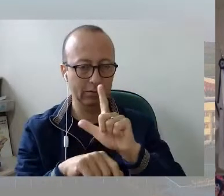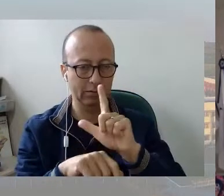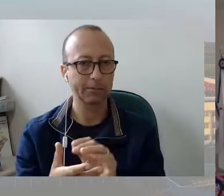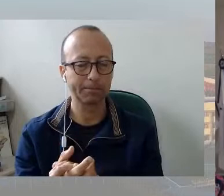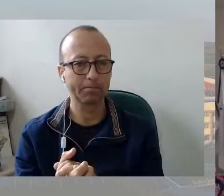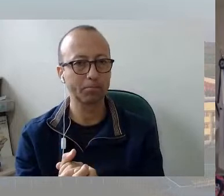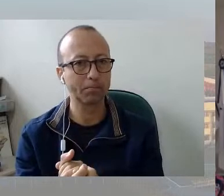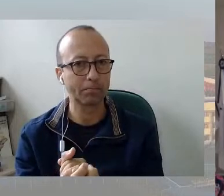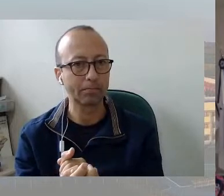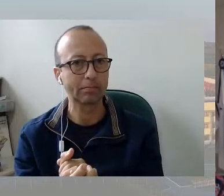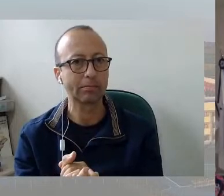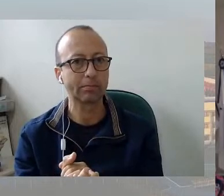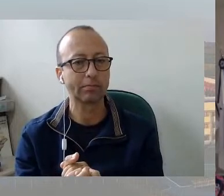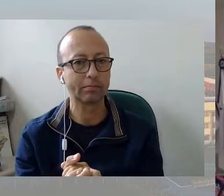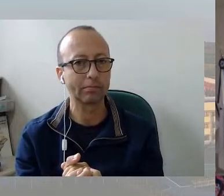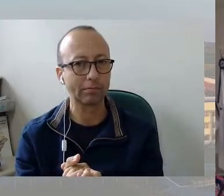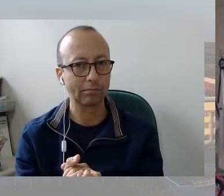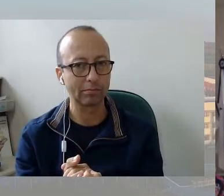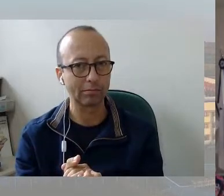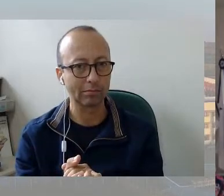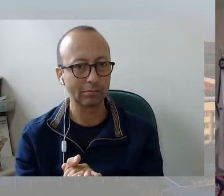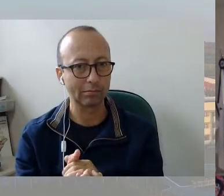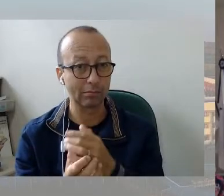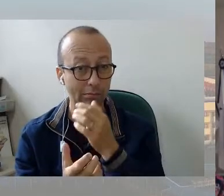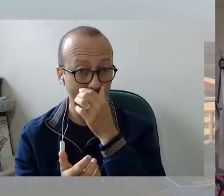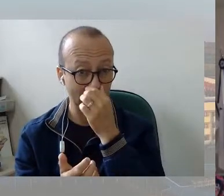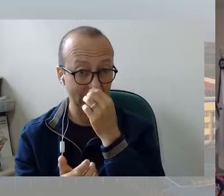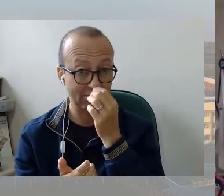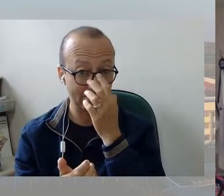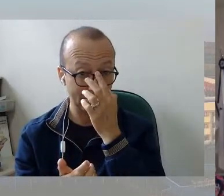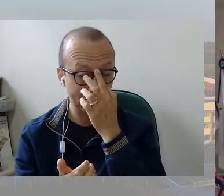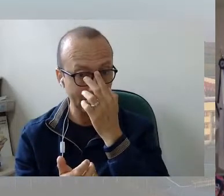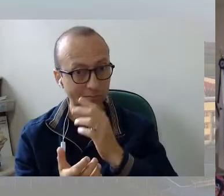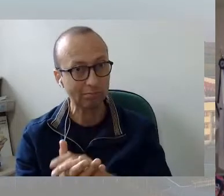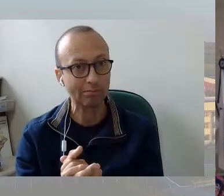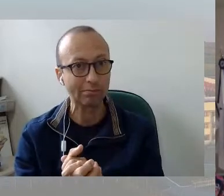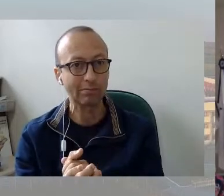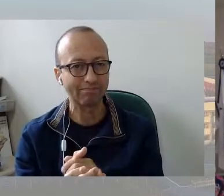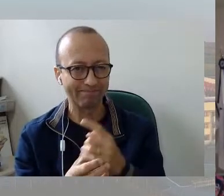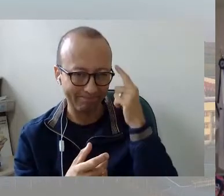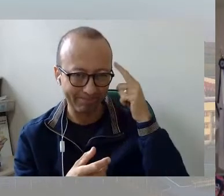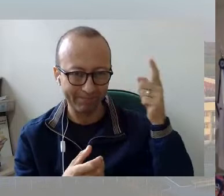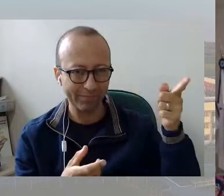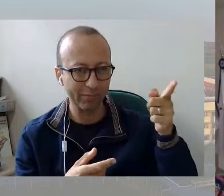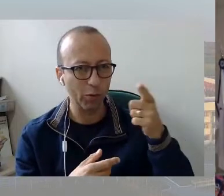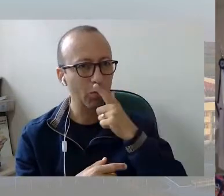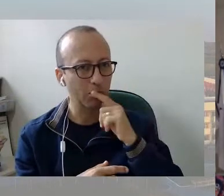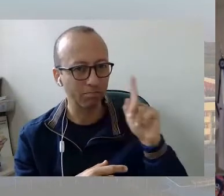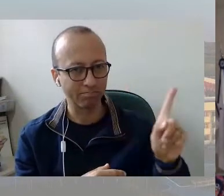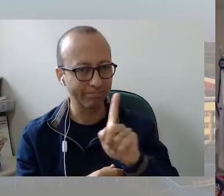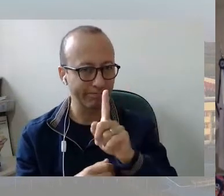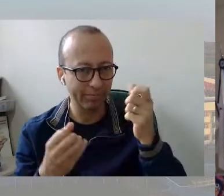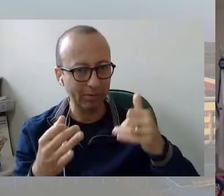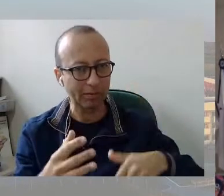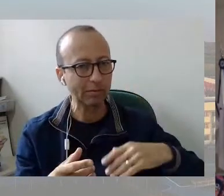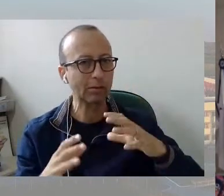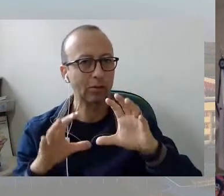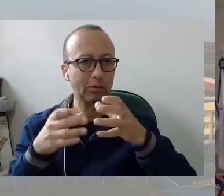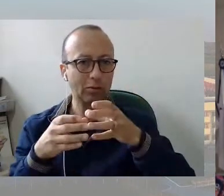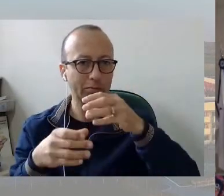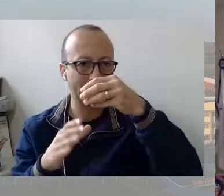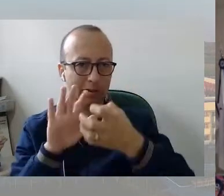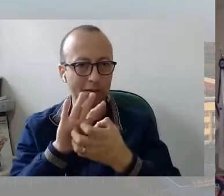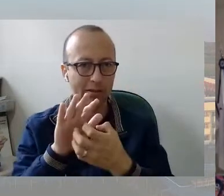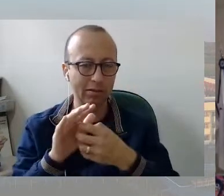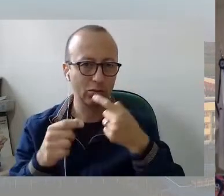consideração a respeito da fala do professor Renato, a respeito da discussão interna, né, do CIEP. O Campus Santo Livramento sediou